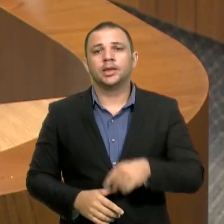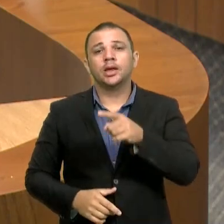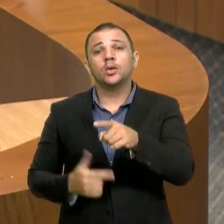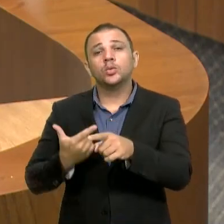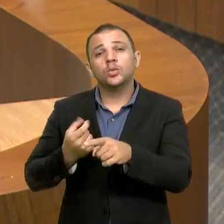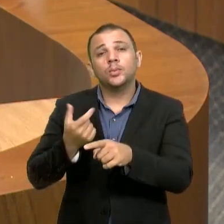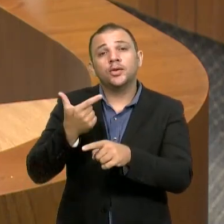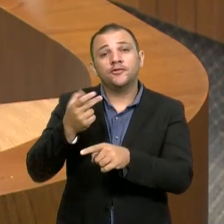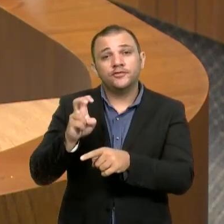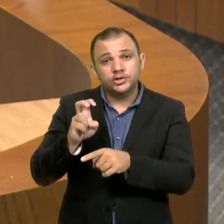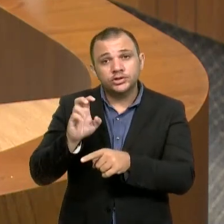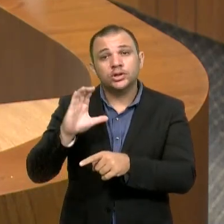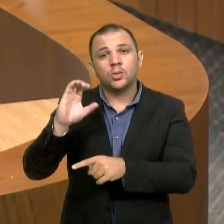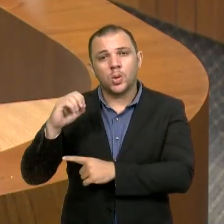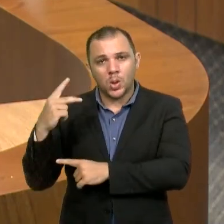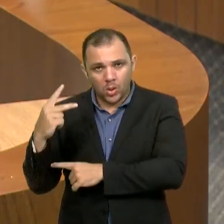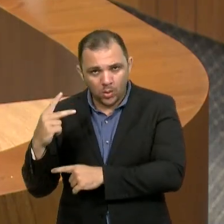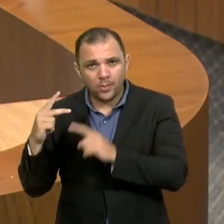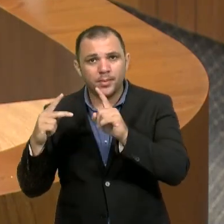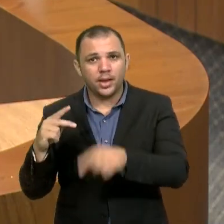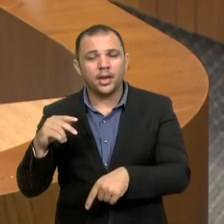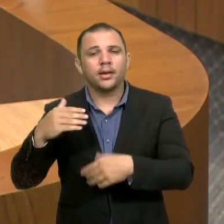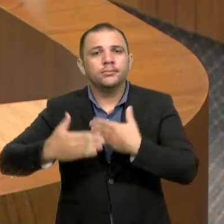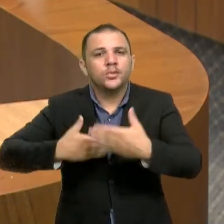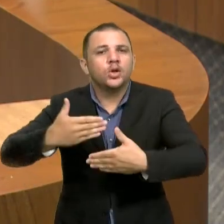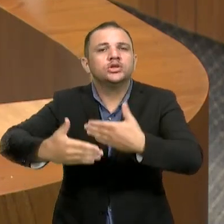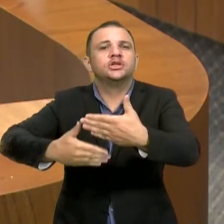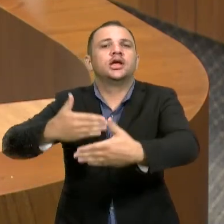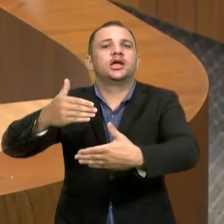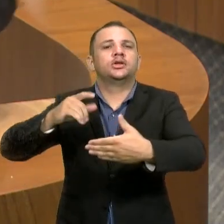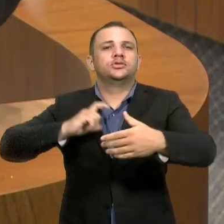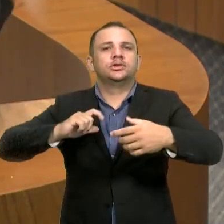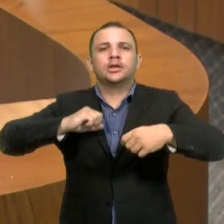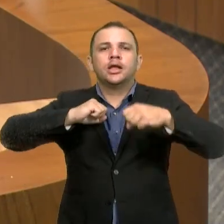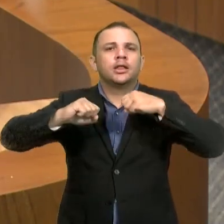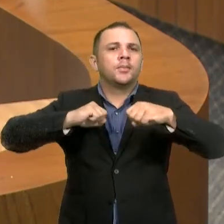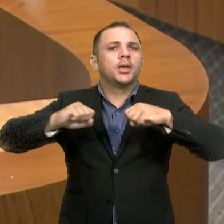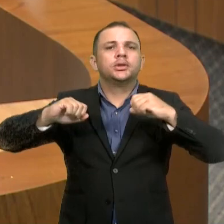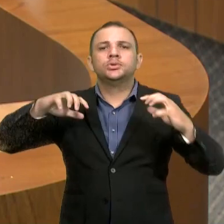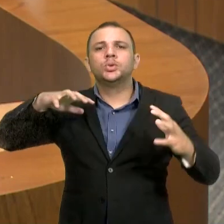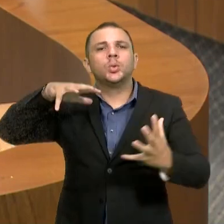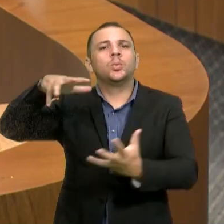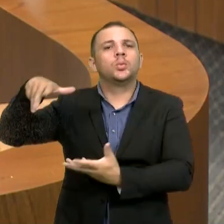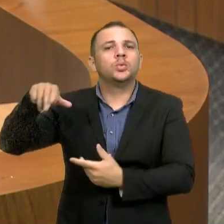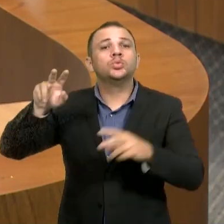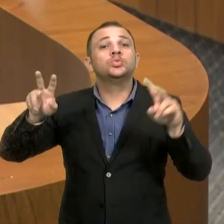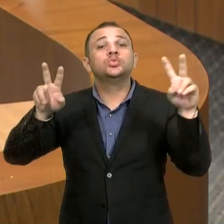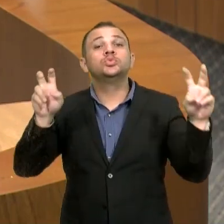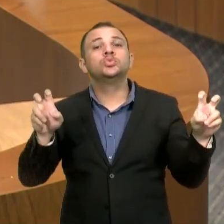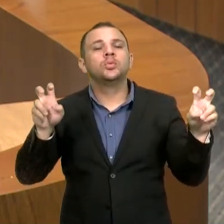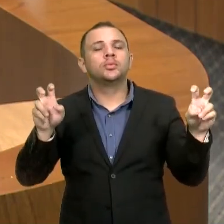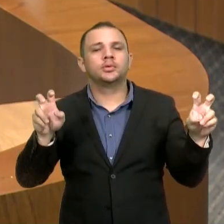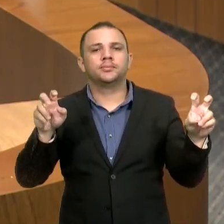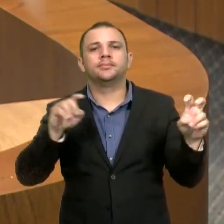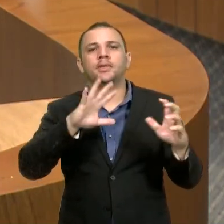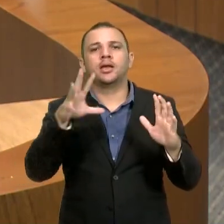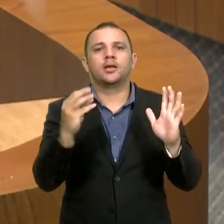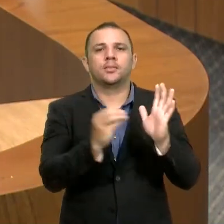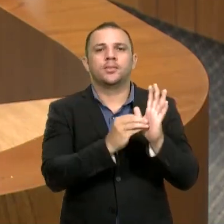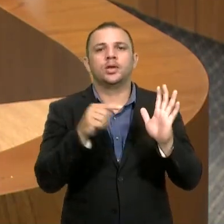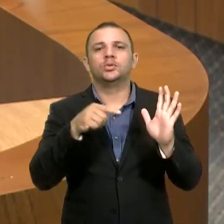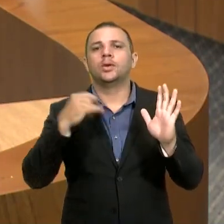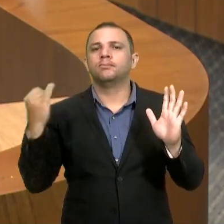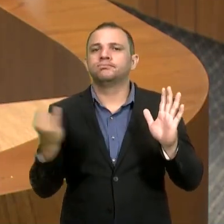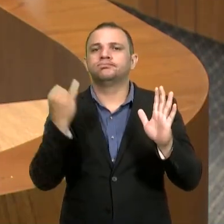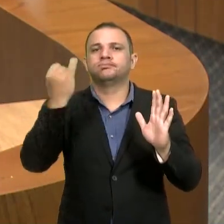de todo um processo que vem sendo debatido a nível mundial acerca da importância da Amazônia. E